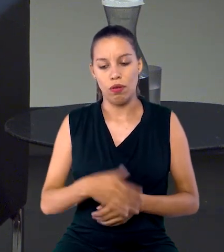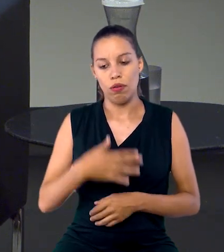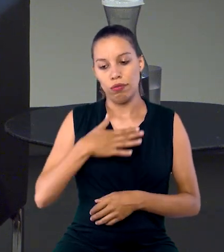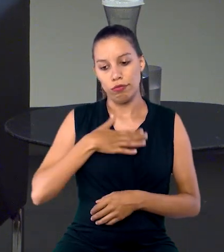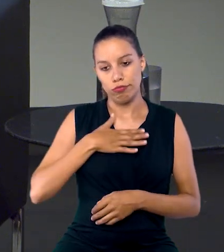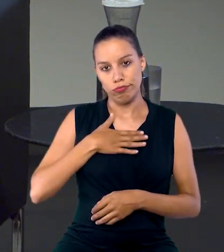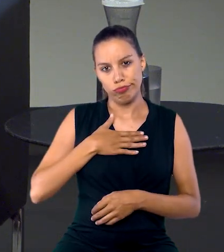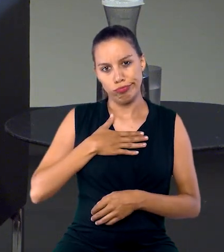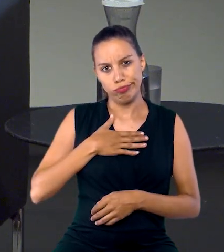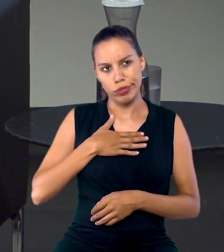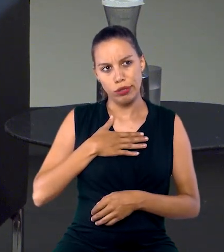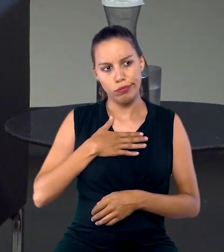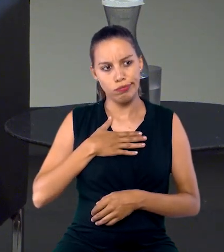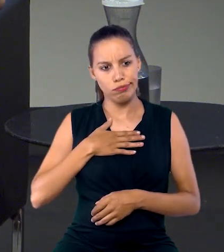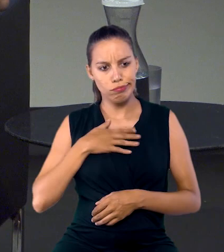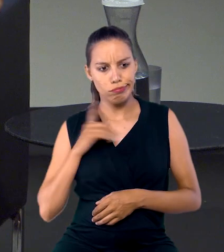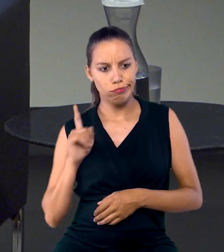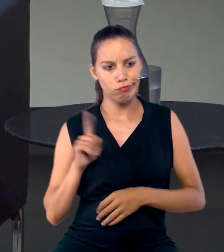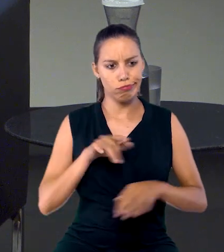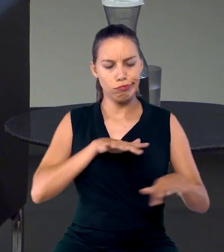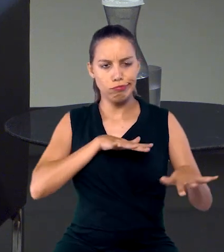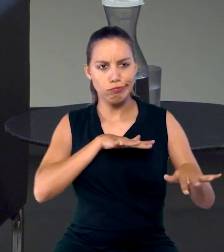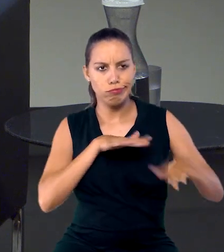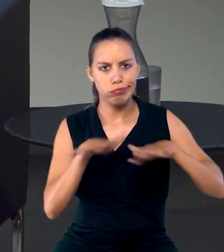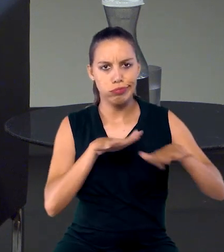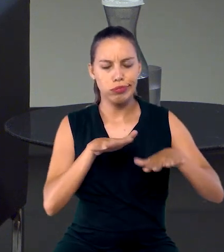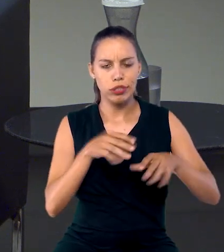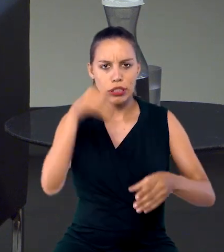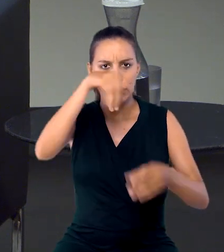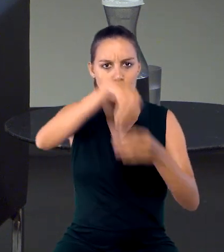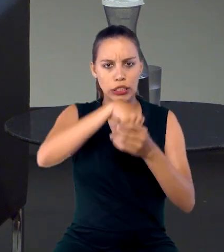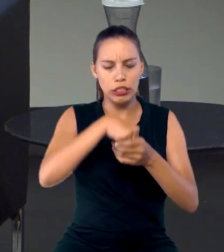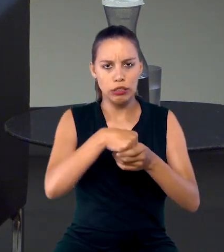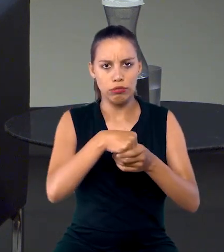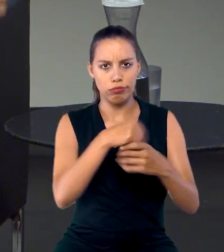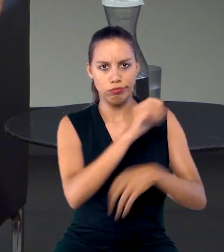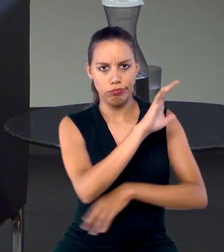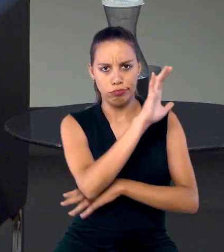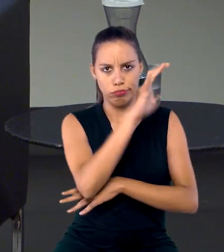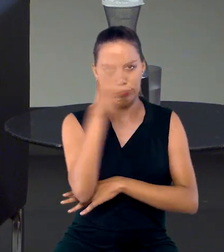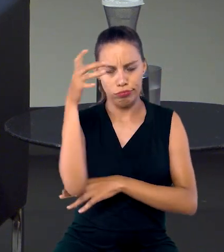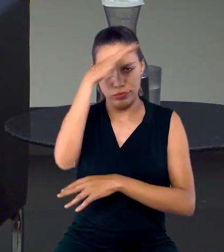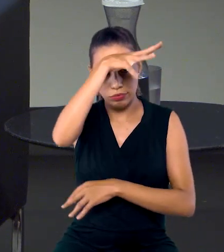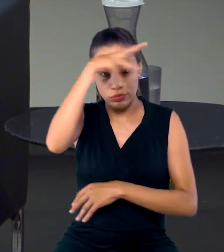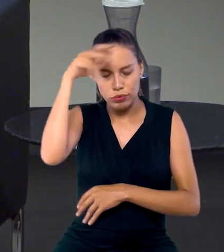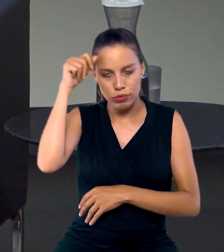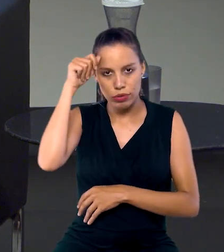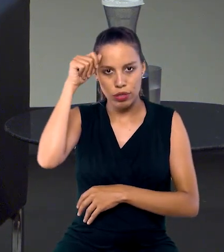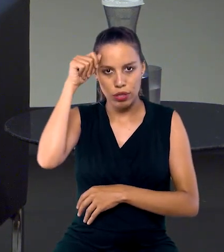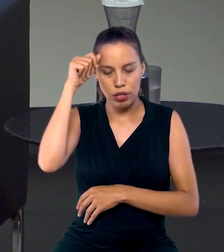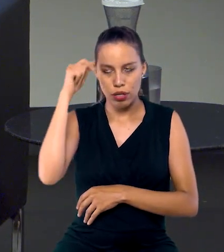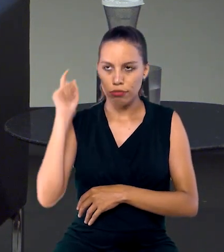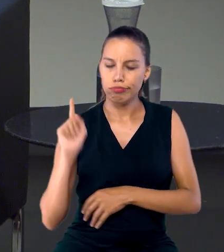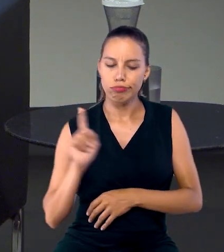O meu movimento para a Amazônia tem me trazido outros desafios, porque durante